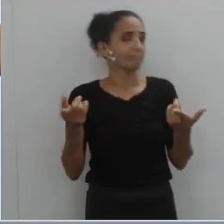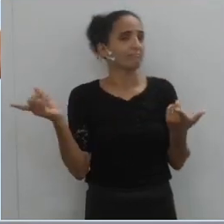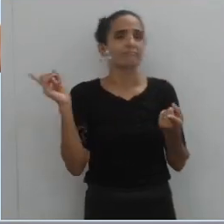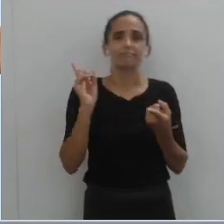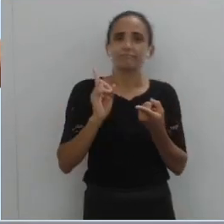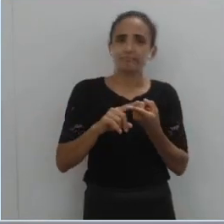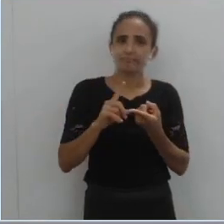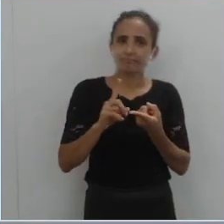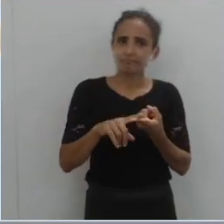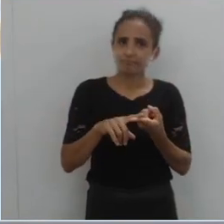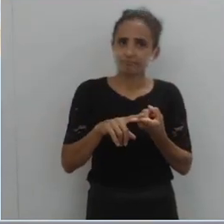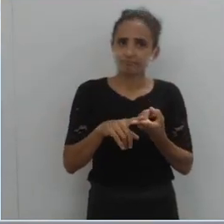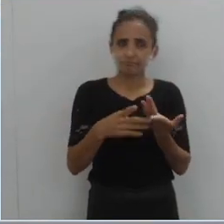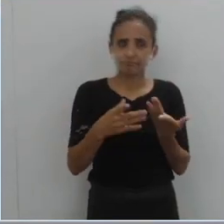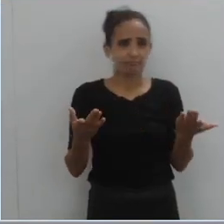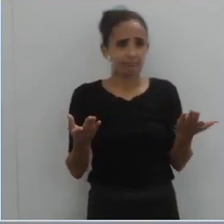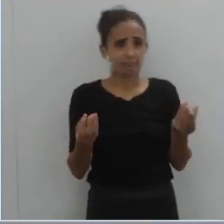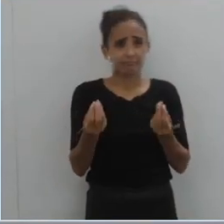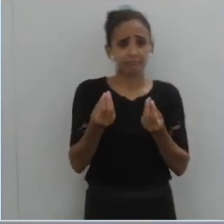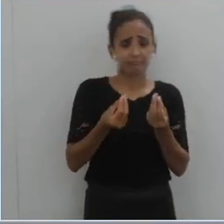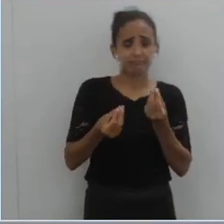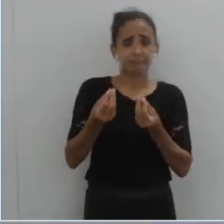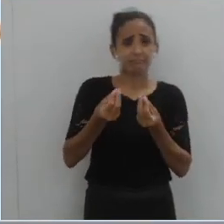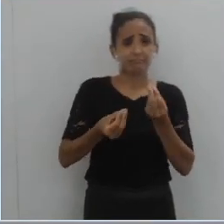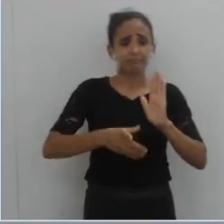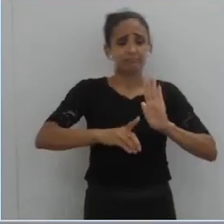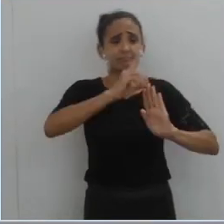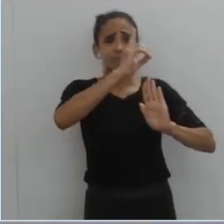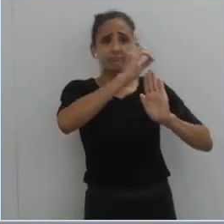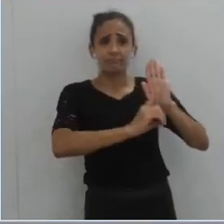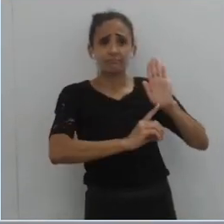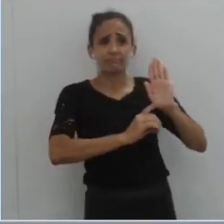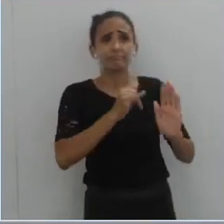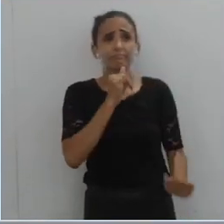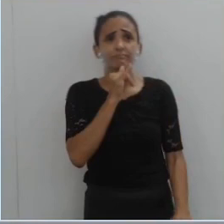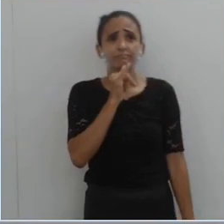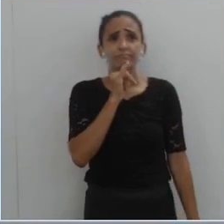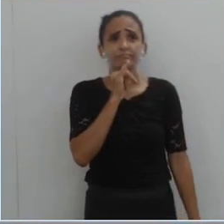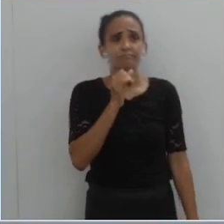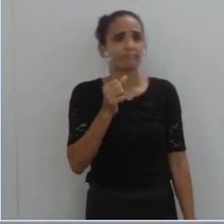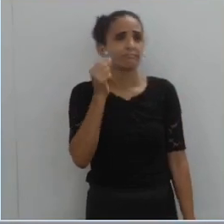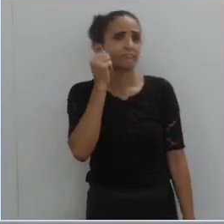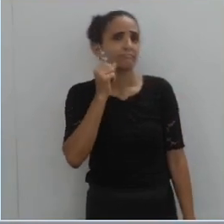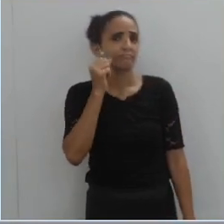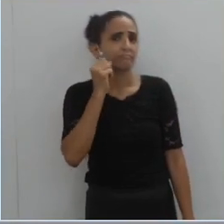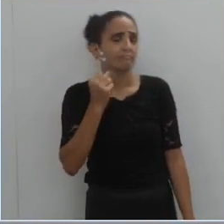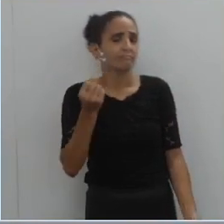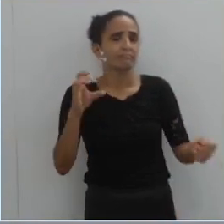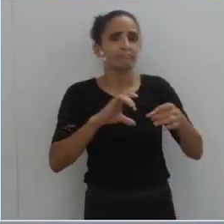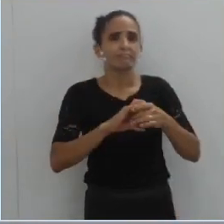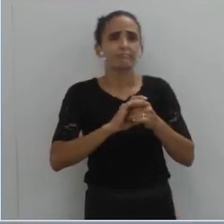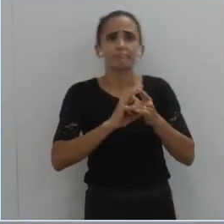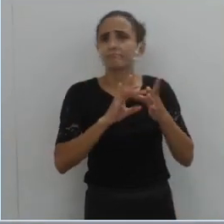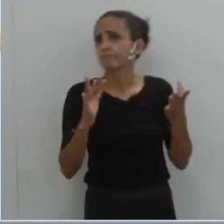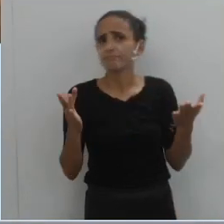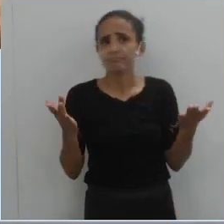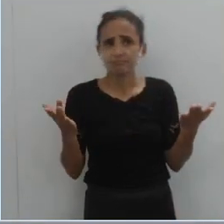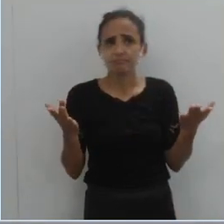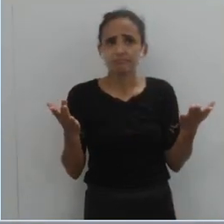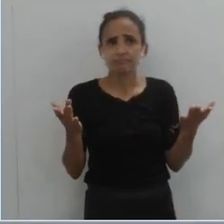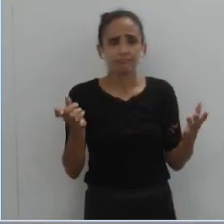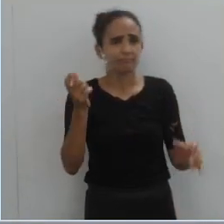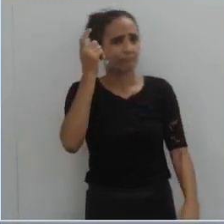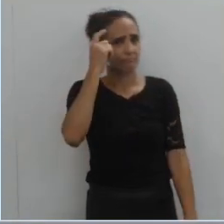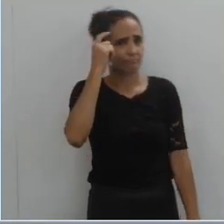tempo, ela não dava esse direito, por exemplo, à mulher de ser livre. Não dava. Já